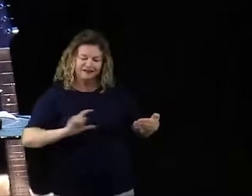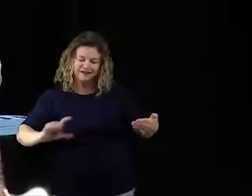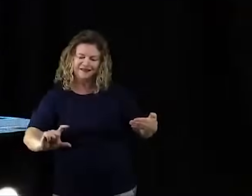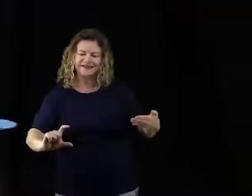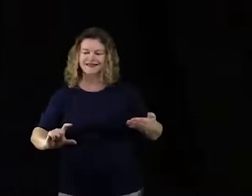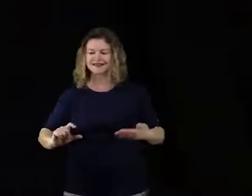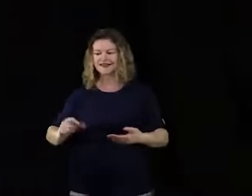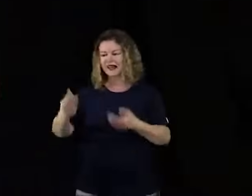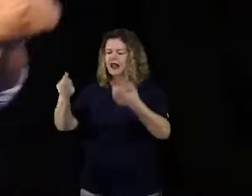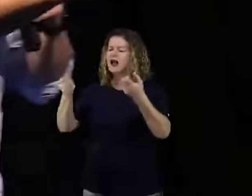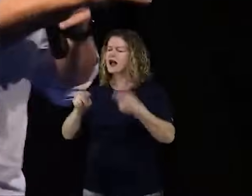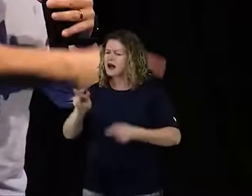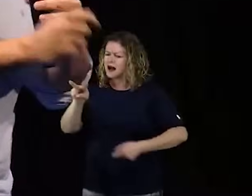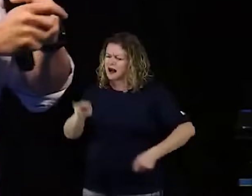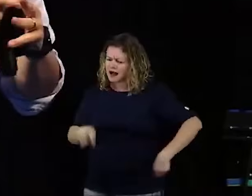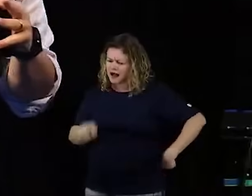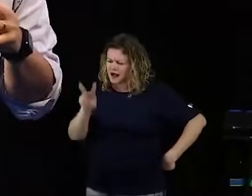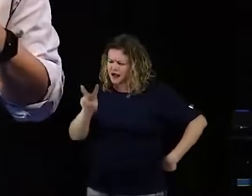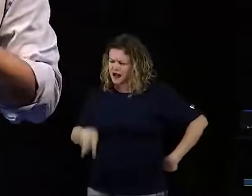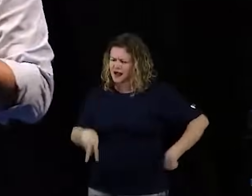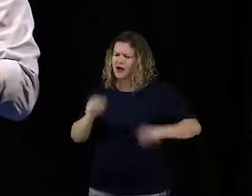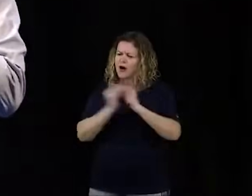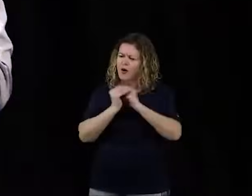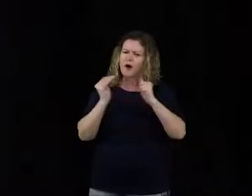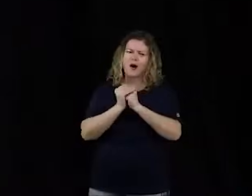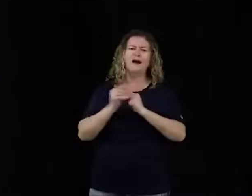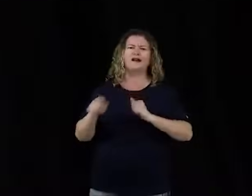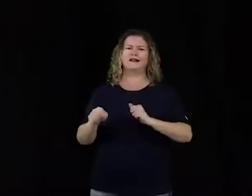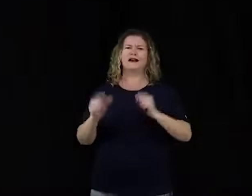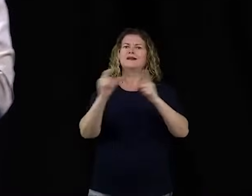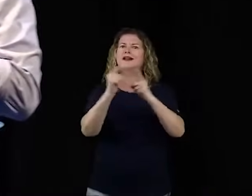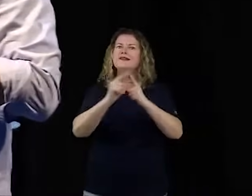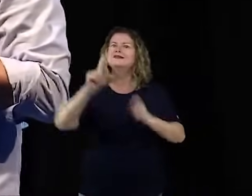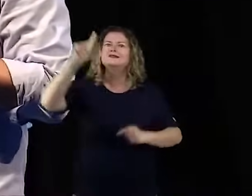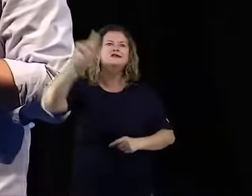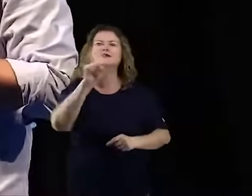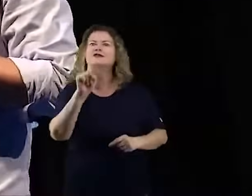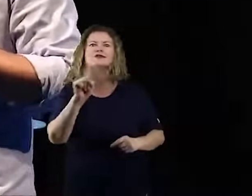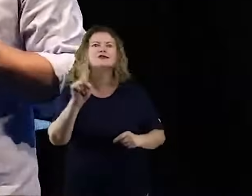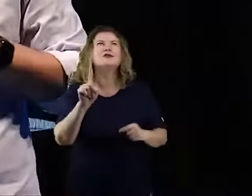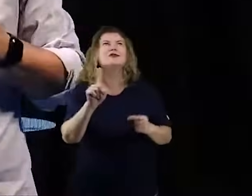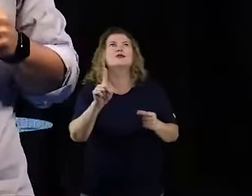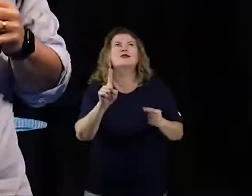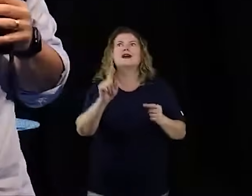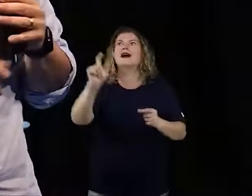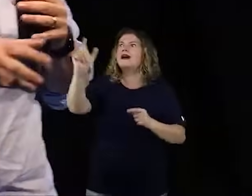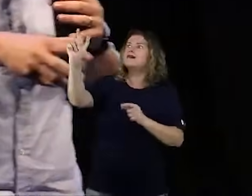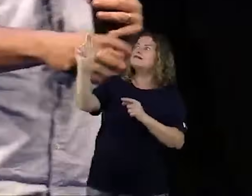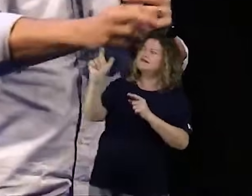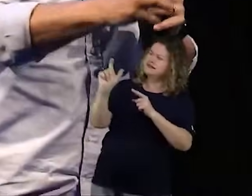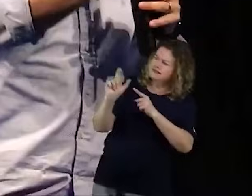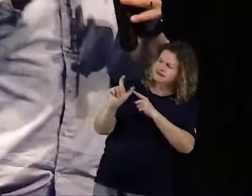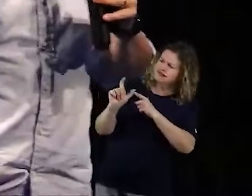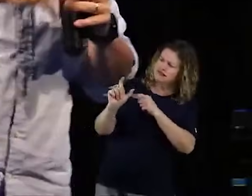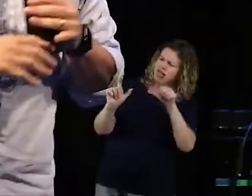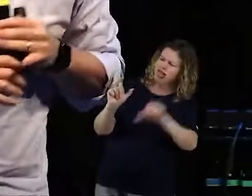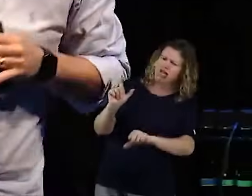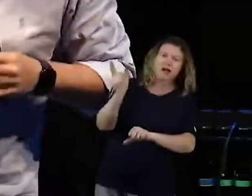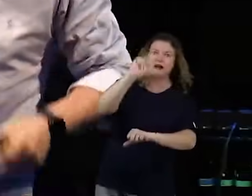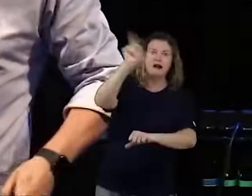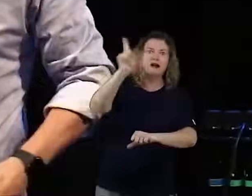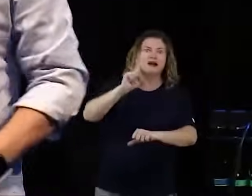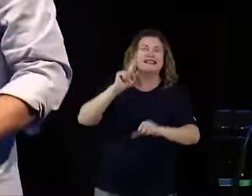filho usa ela a palavra de Deus gente ela não morre não ela tem um cumprimento por is que Isaías diz que ela não